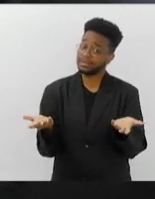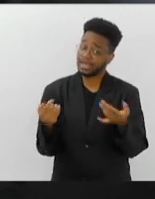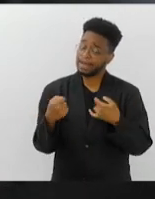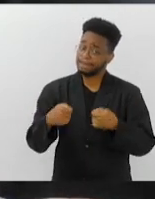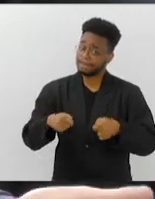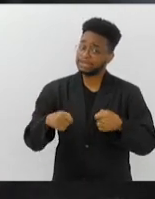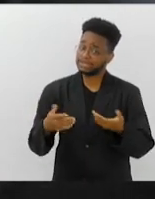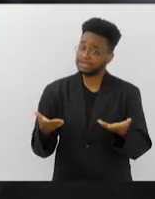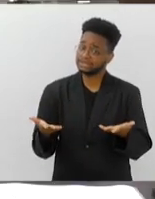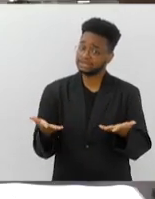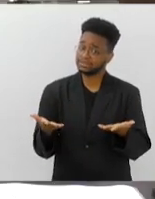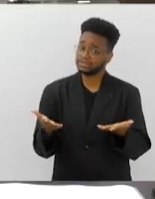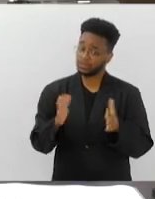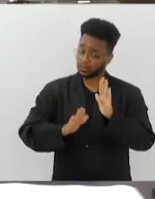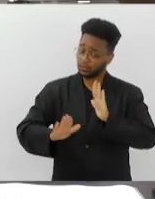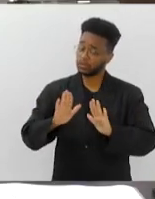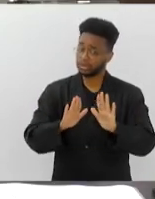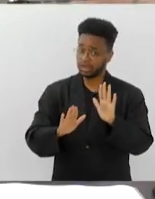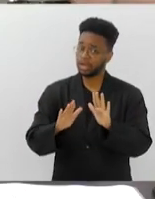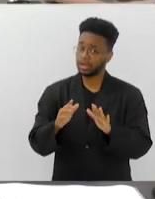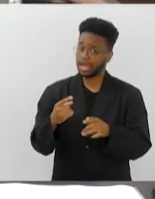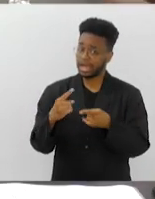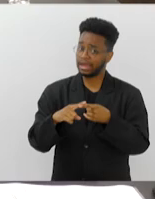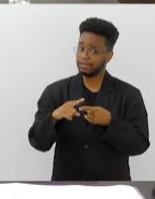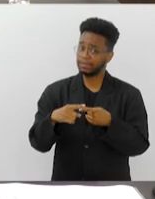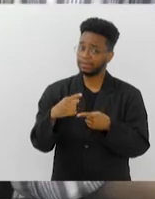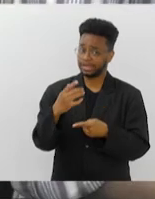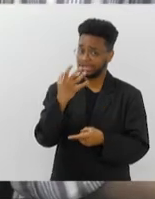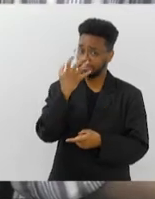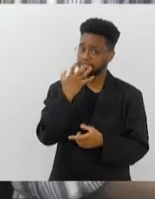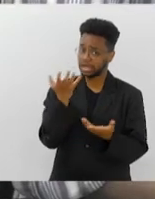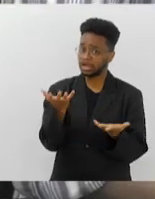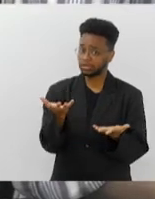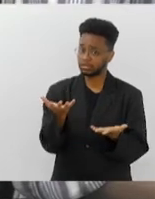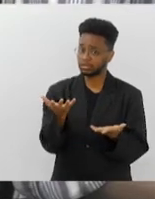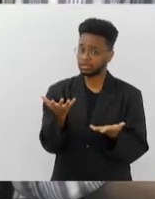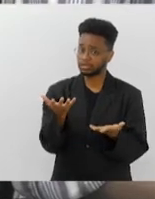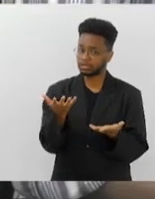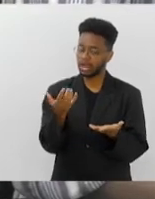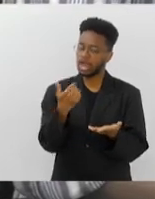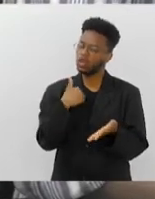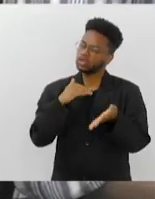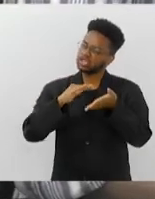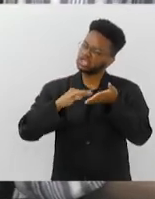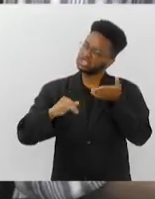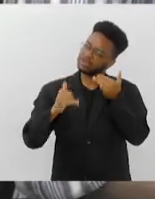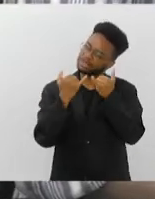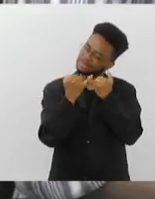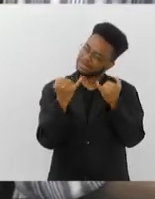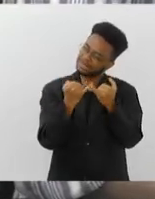ter... É uma coisa mais séria, pô. Retiro parcialmente, temporariamente, na questão de